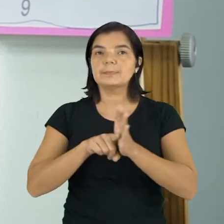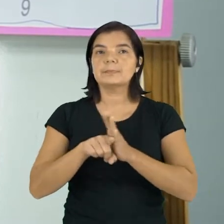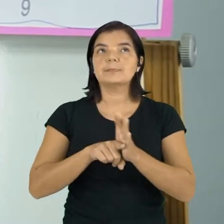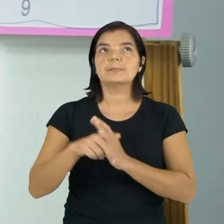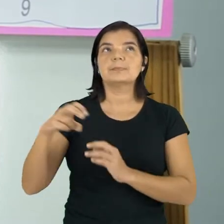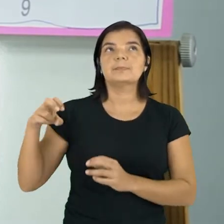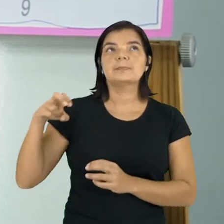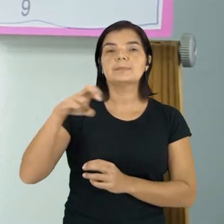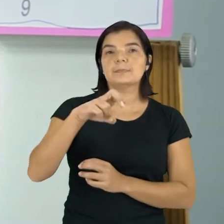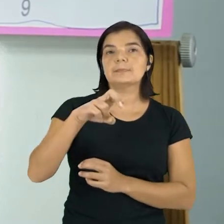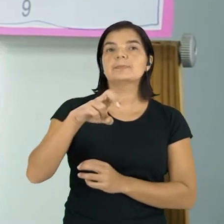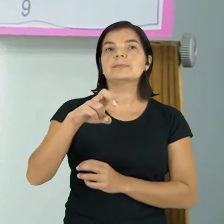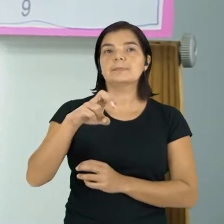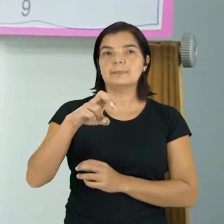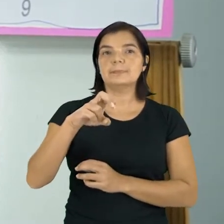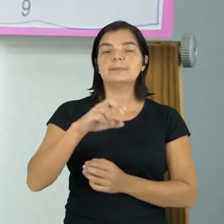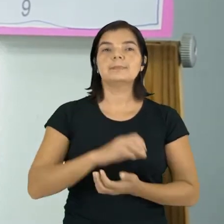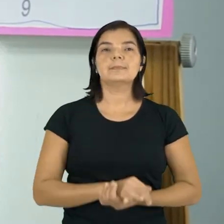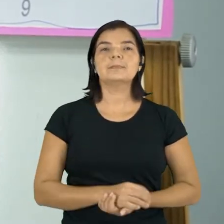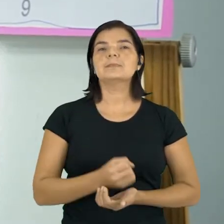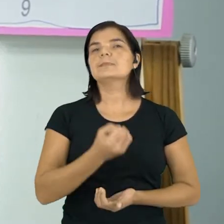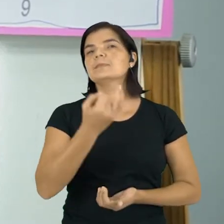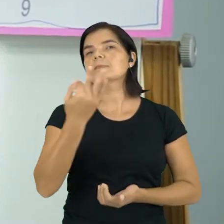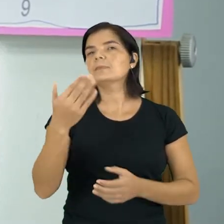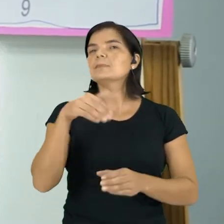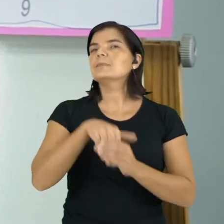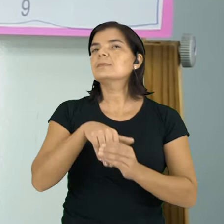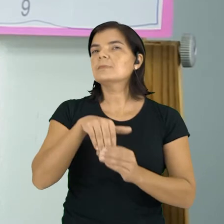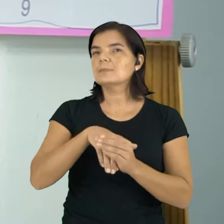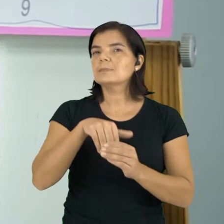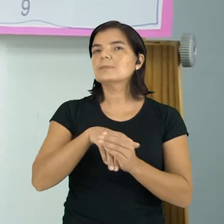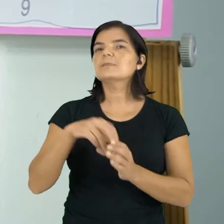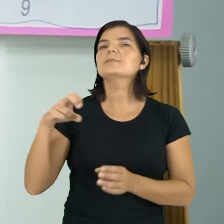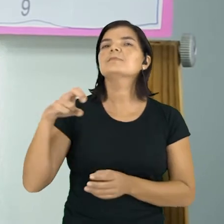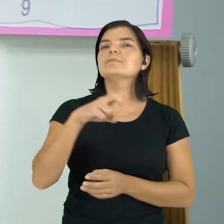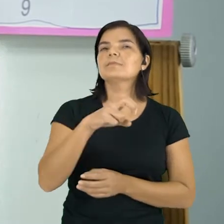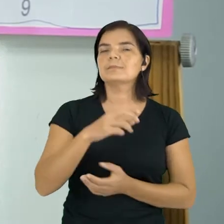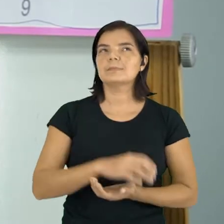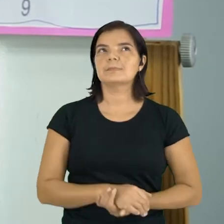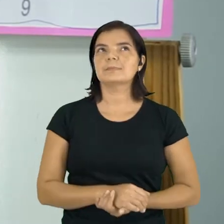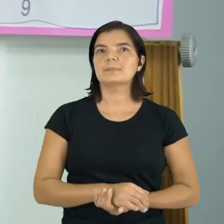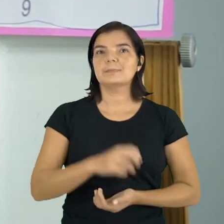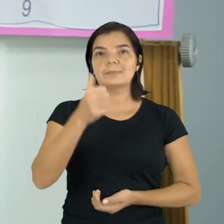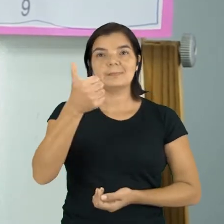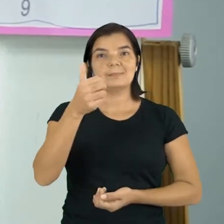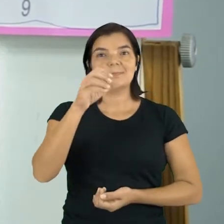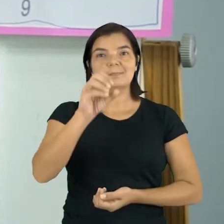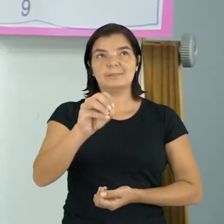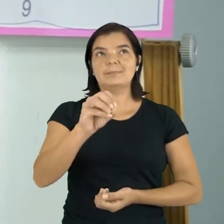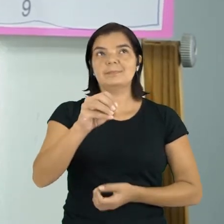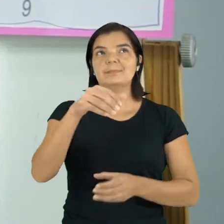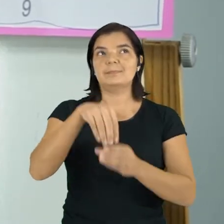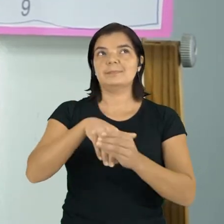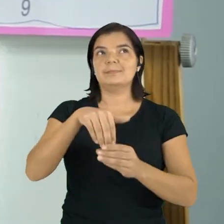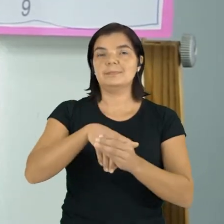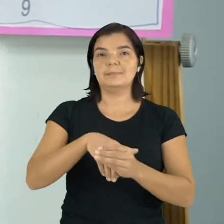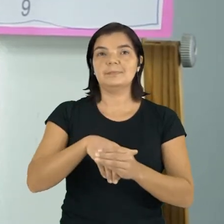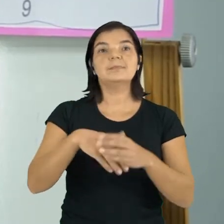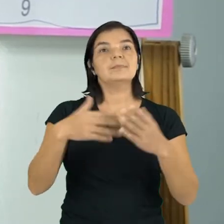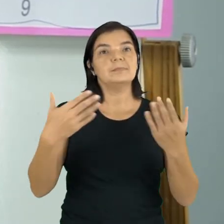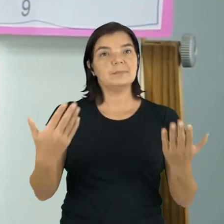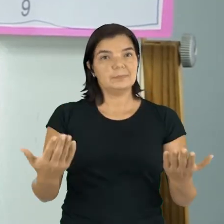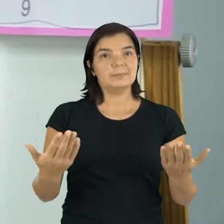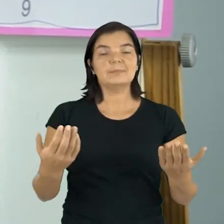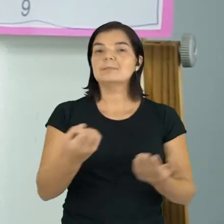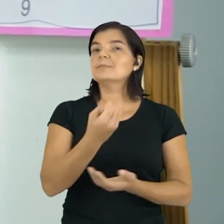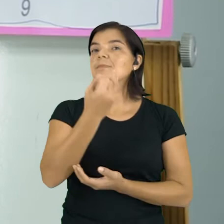a votação sobre o carrinho. Quantos votos foram para o carrinho? 10 votos. Então,